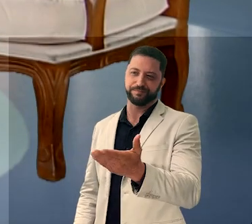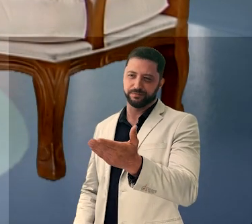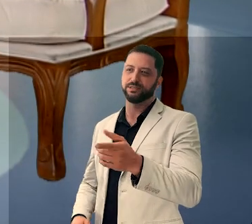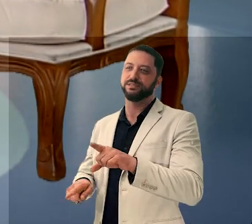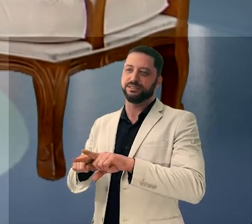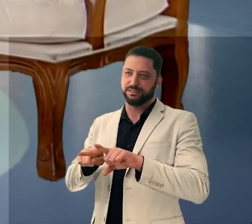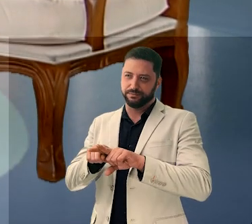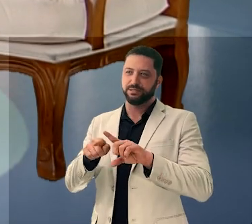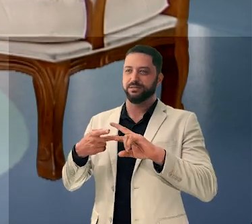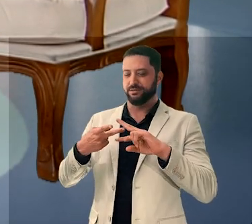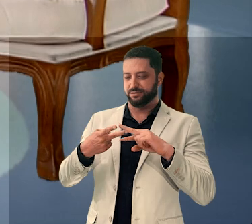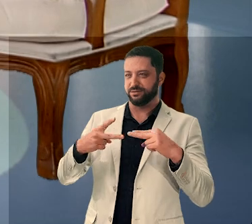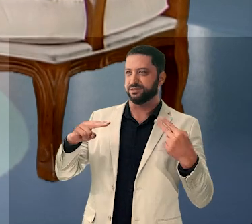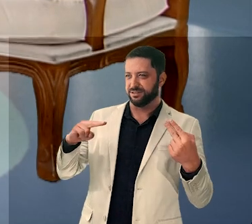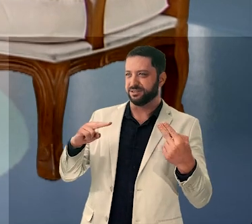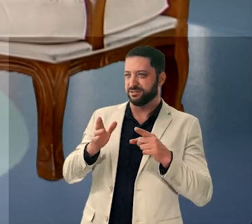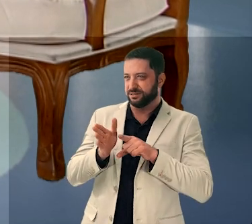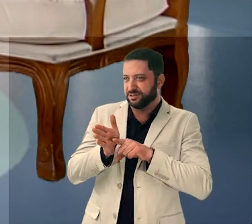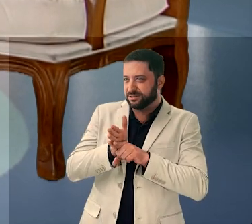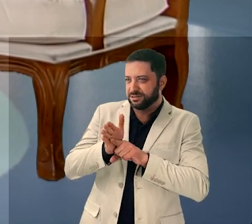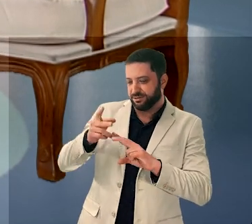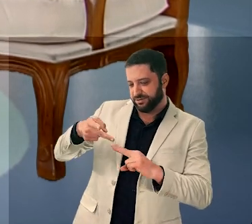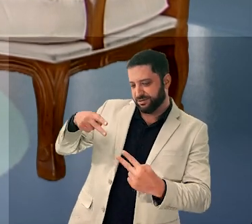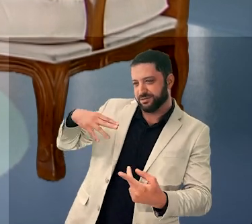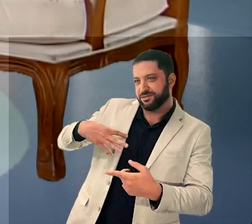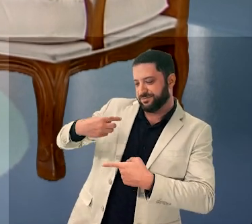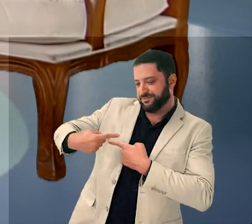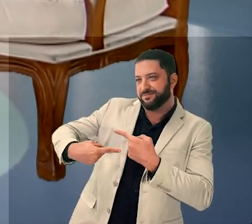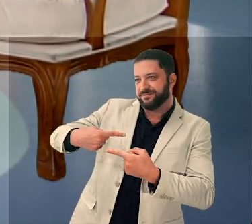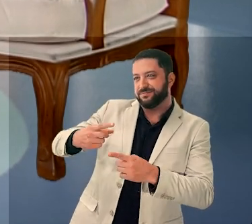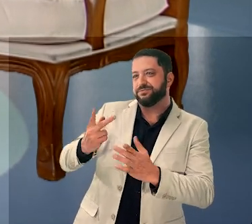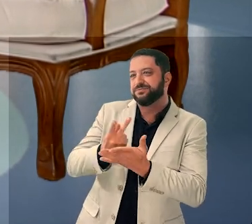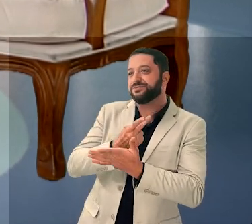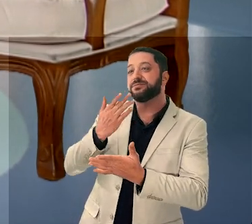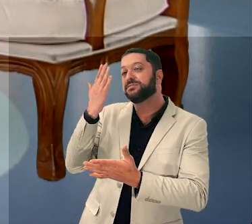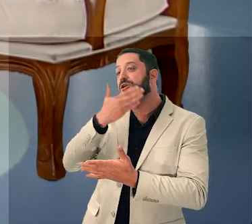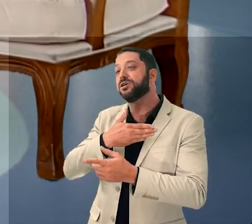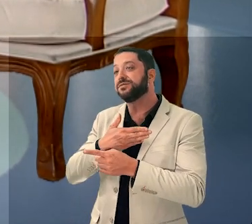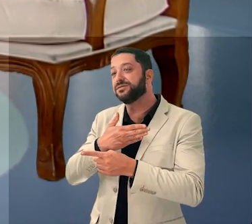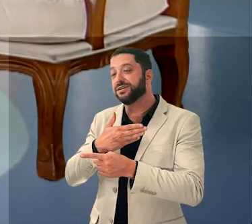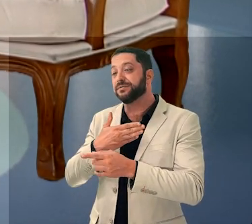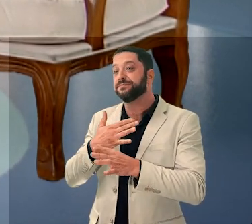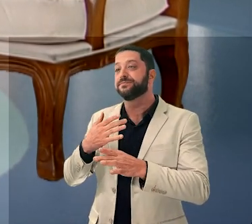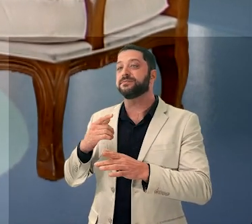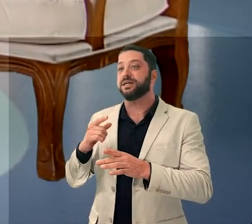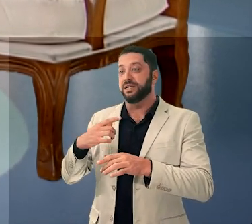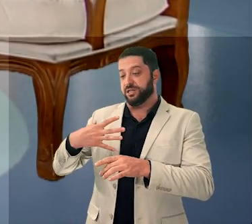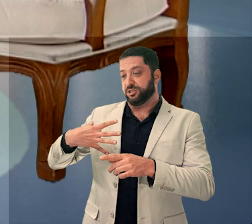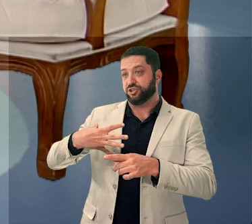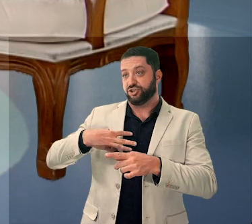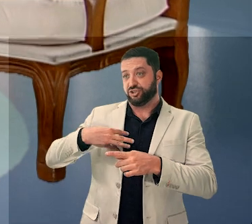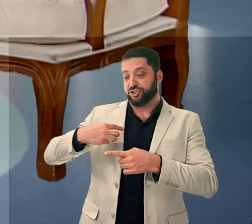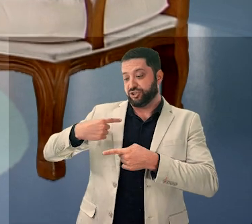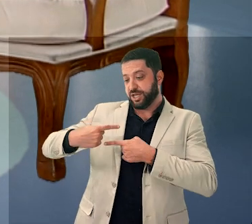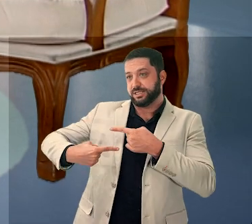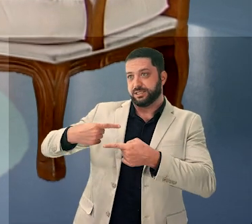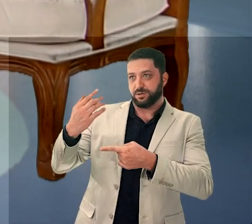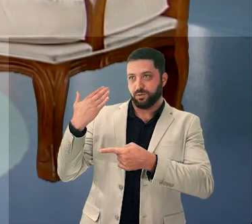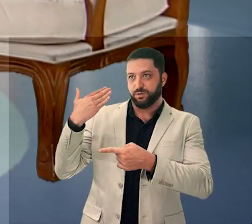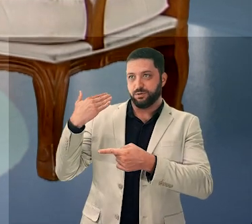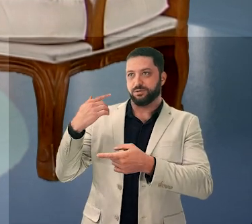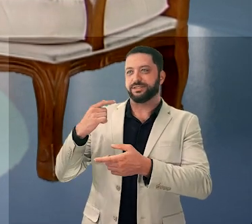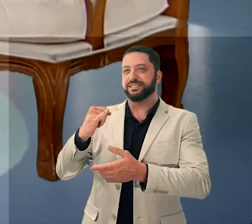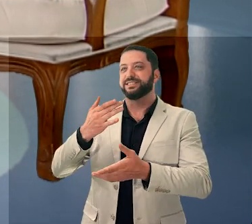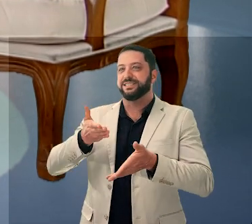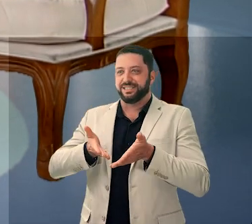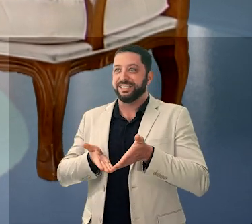Sem contar que a epigenética já mostrou em estudos comprovados que a geração que nasceu, por